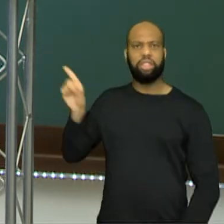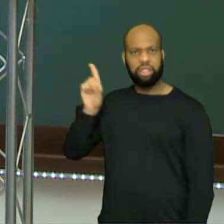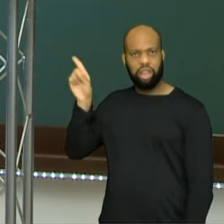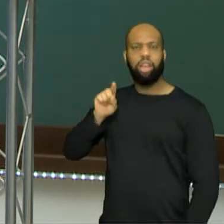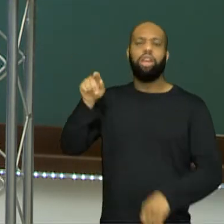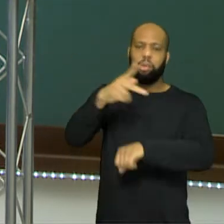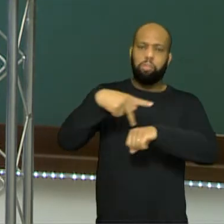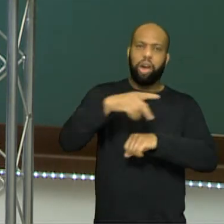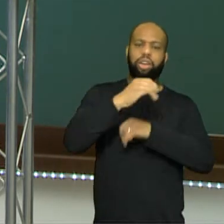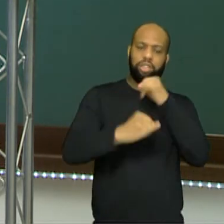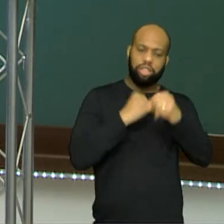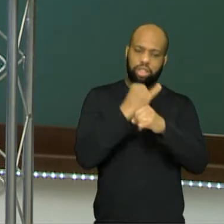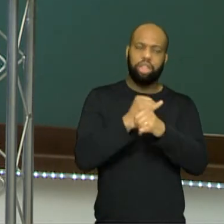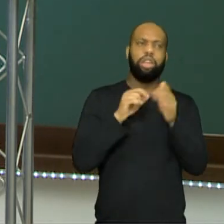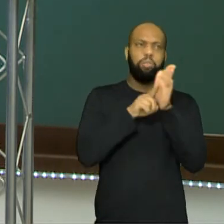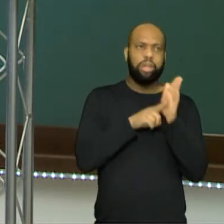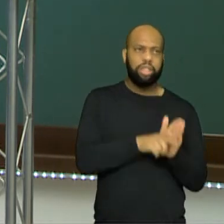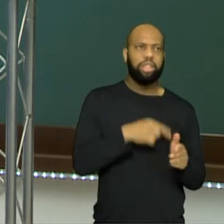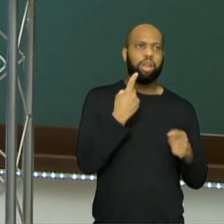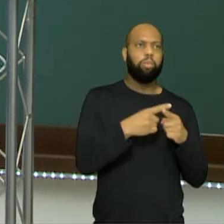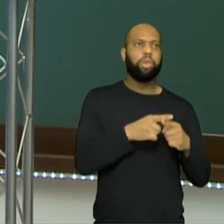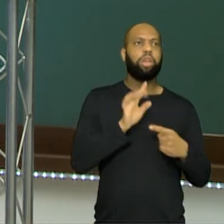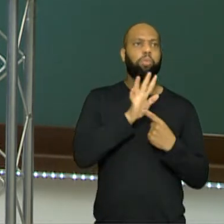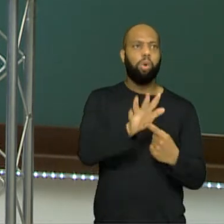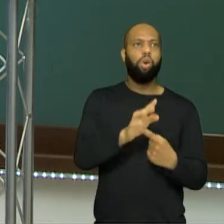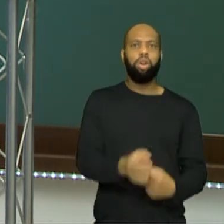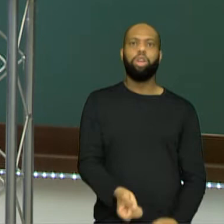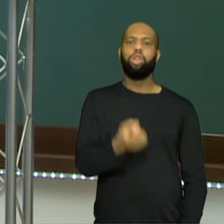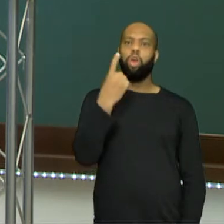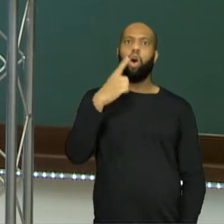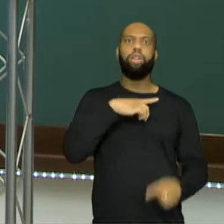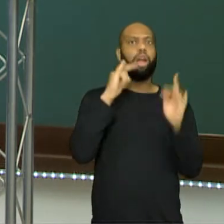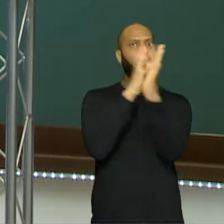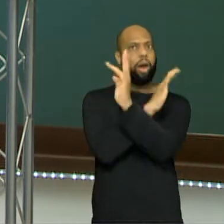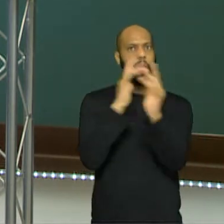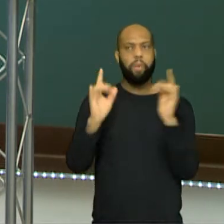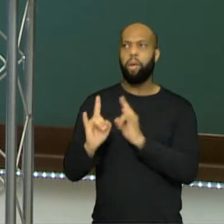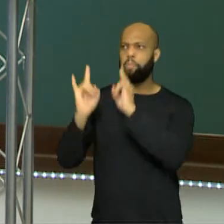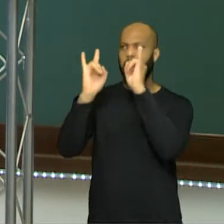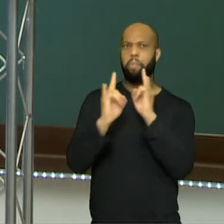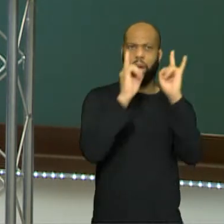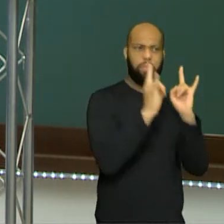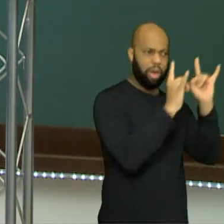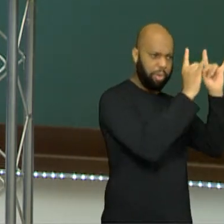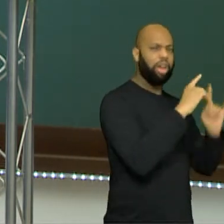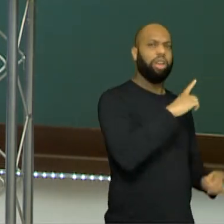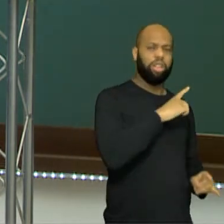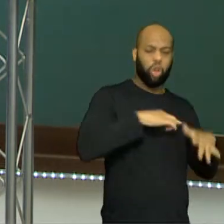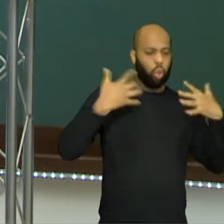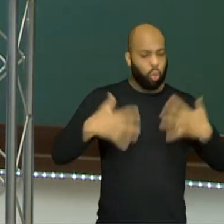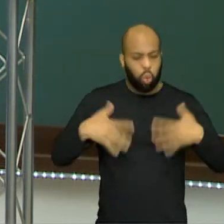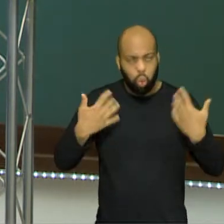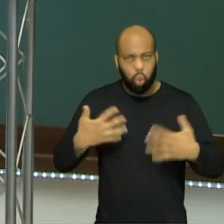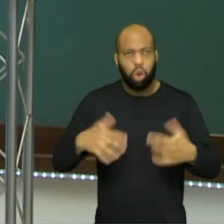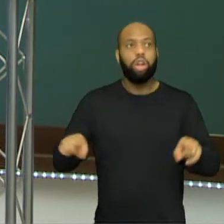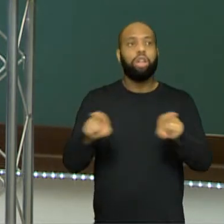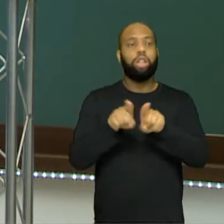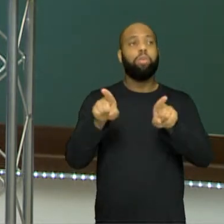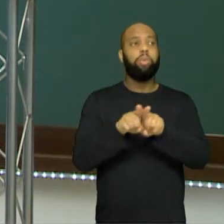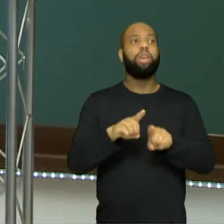a imagem desses países, mostrando a intensa urbanização, prédios de alto calibre e que